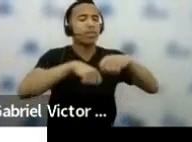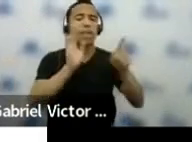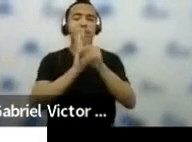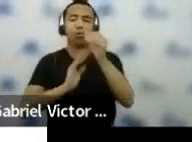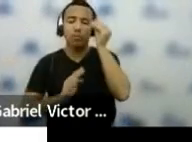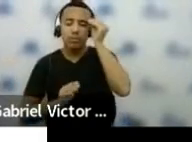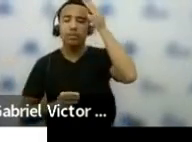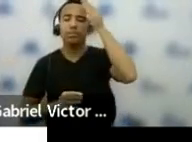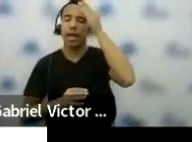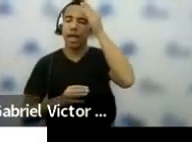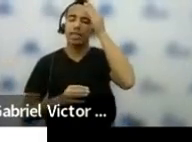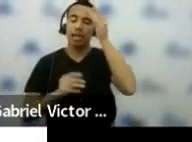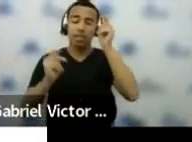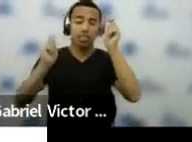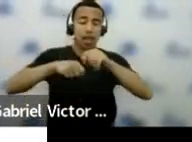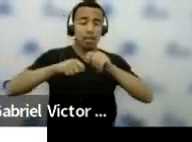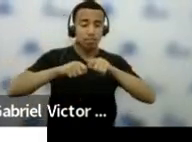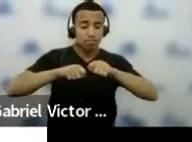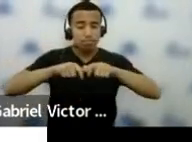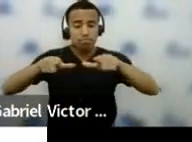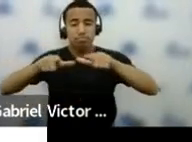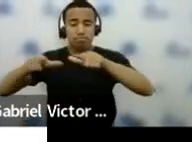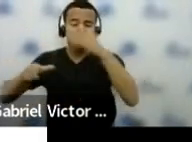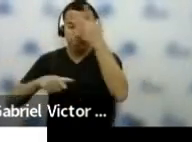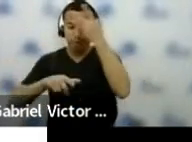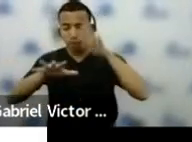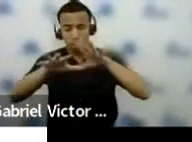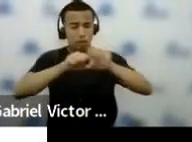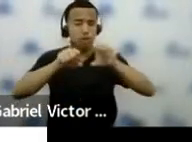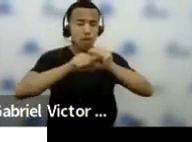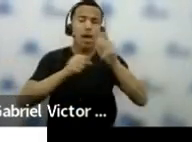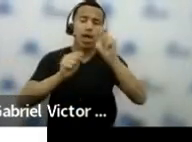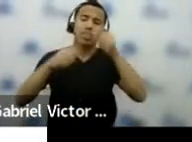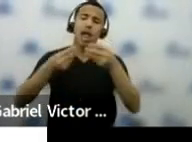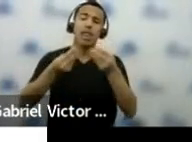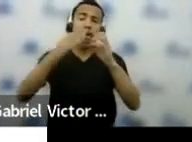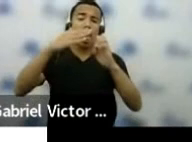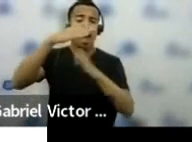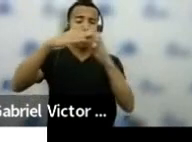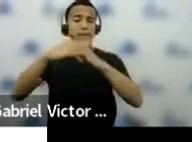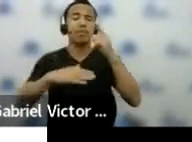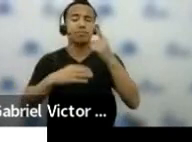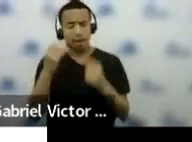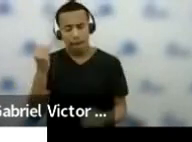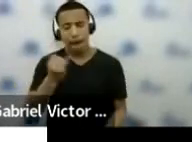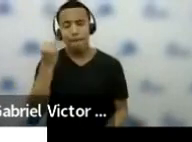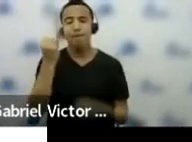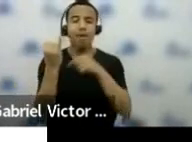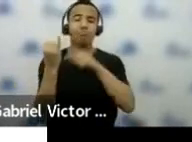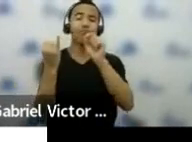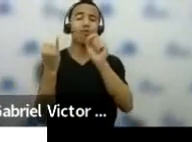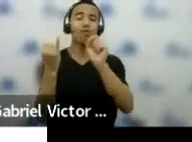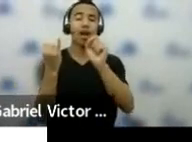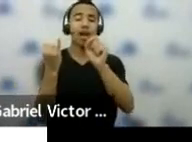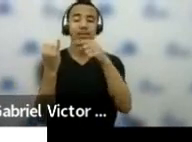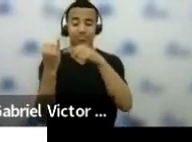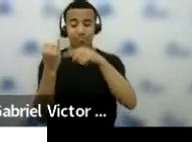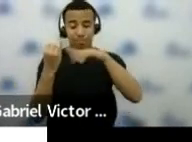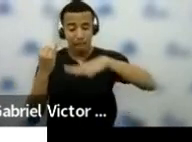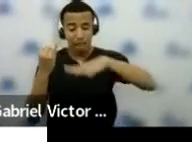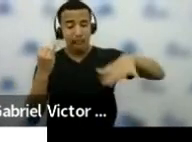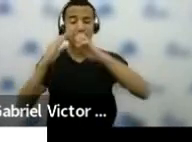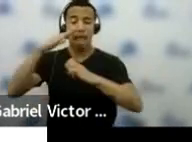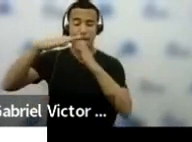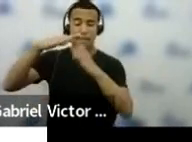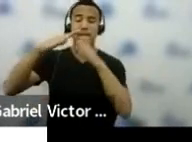conhecimento, formar e qualificar pessoas, trazendo empresas, e aqui é importante que as empresas que